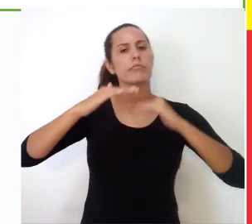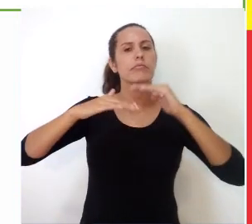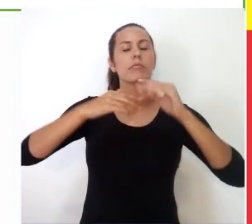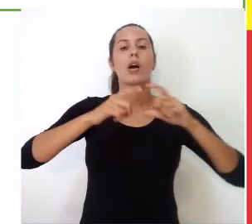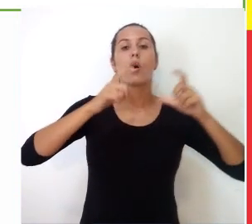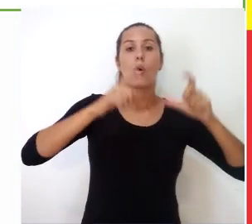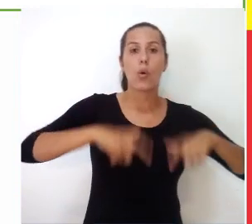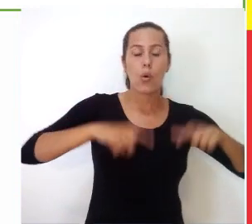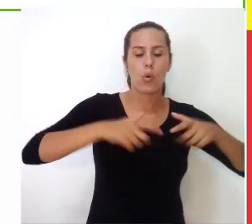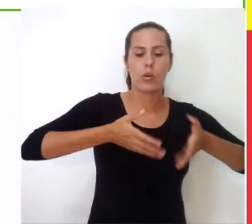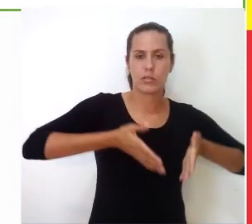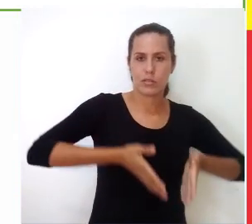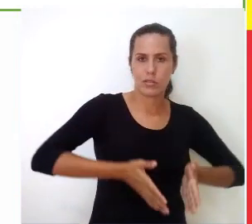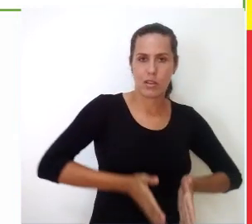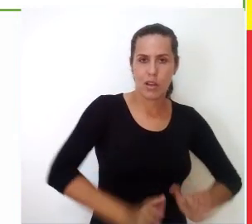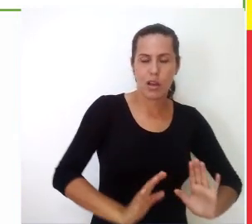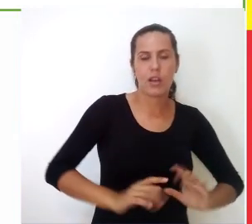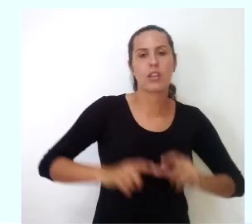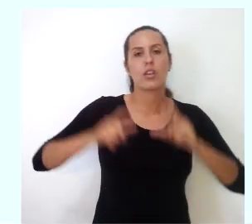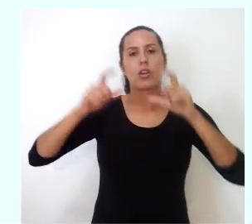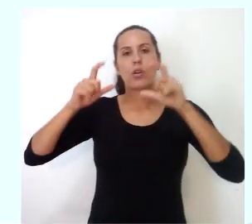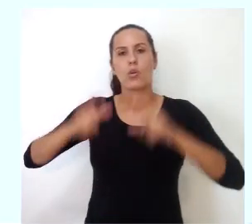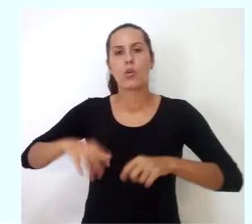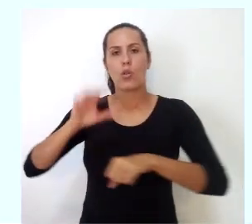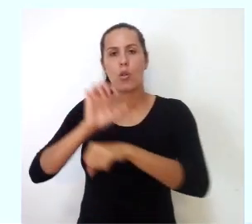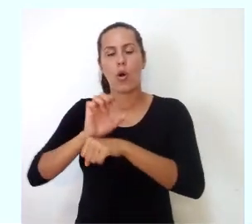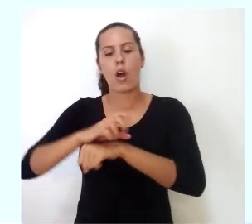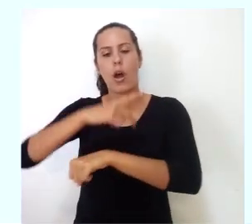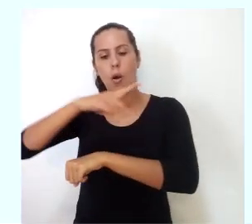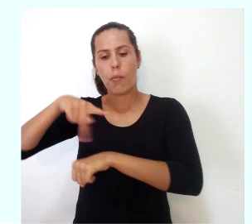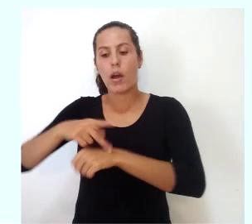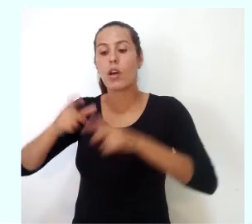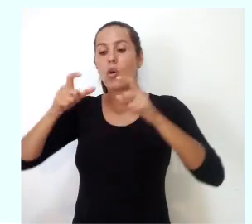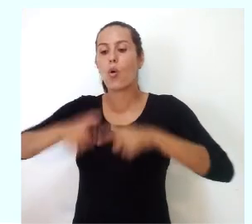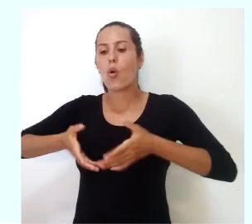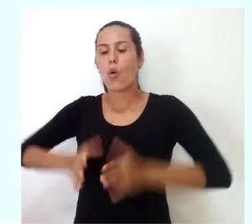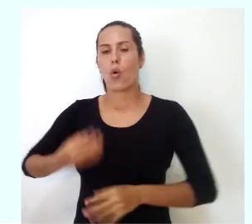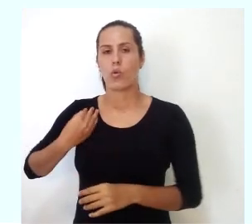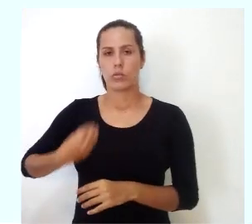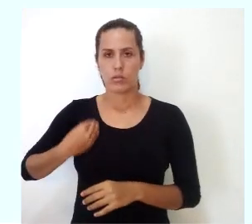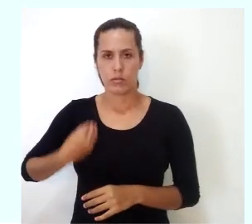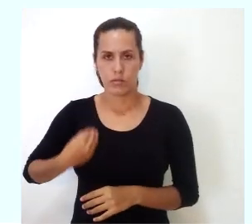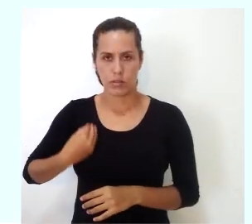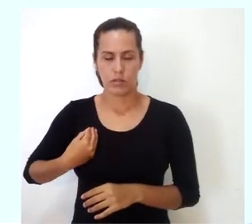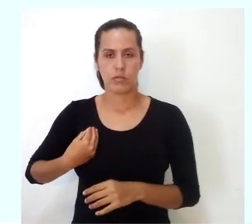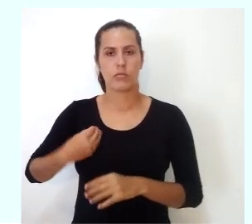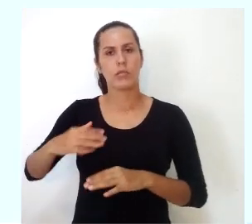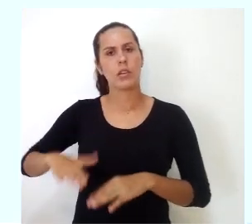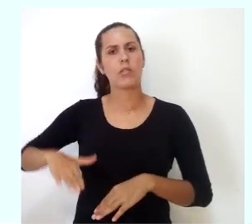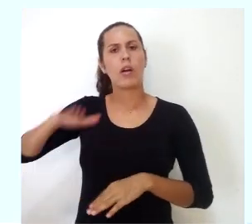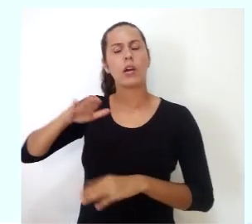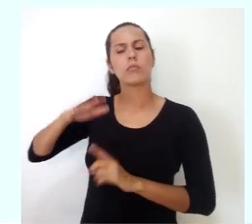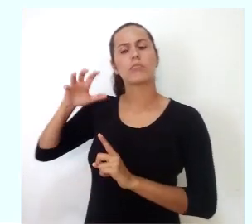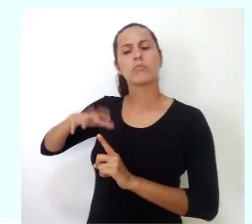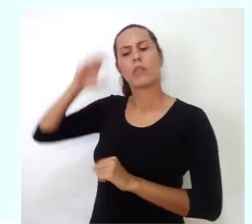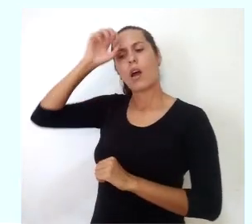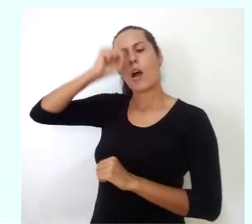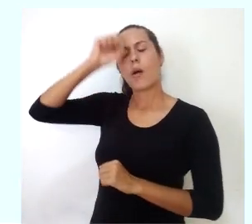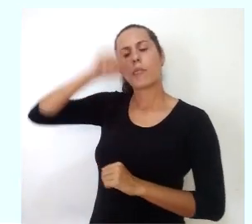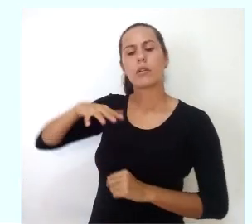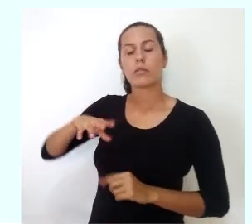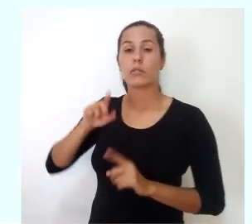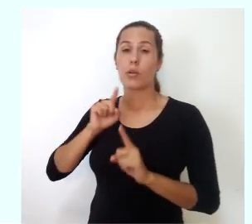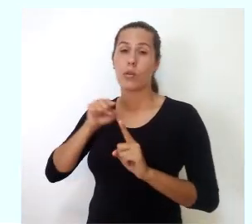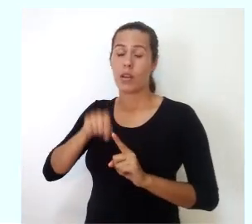e cultua a sua fé. Então veja só, eu acho que esse é o ponto central, certo, de nossa aula. Se não